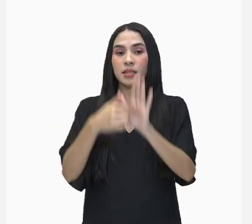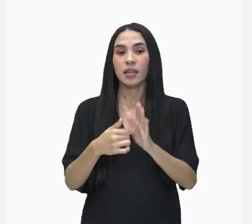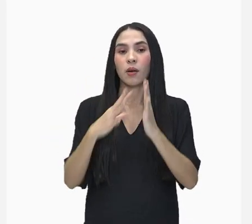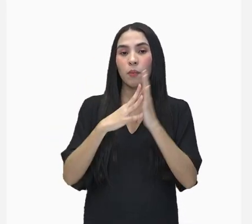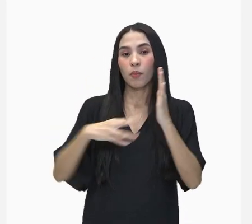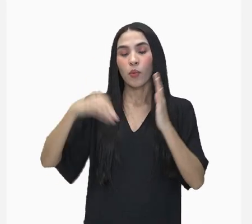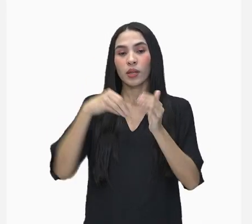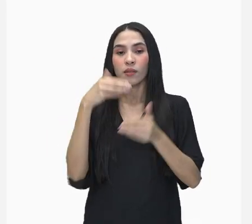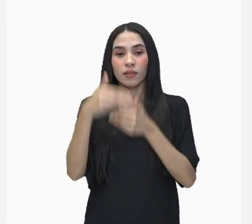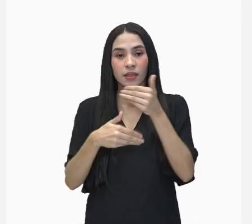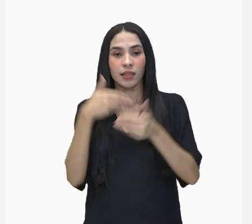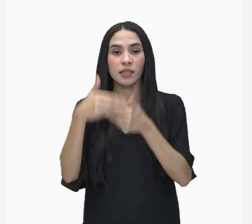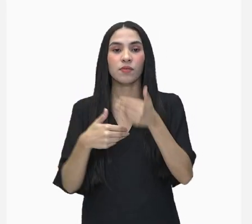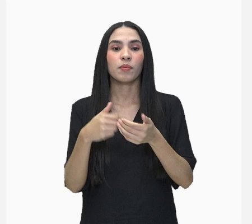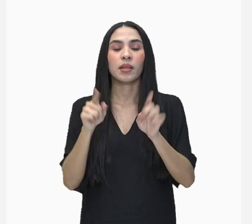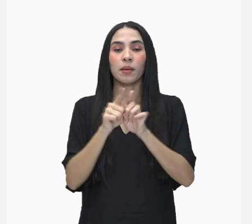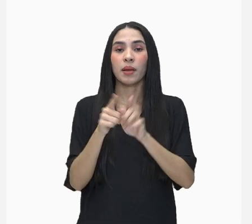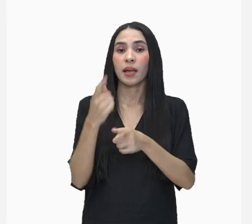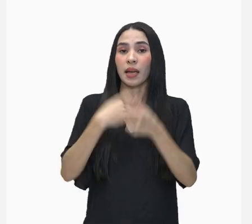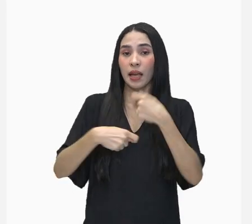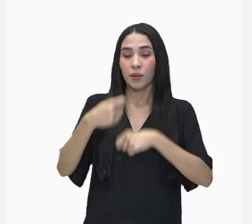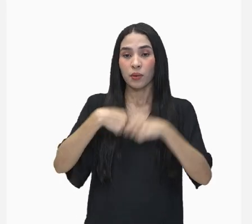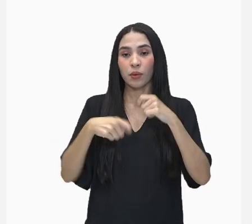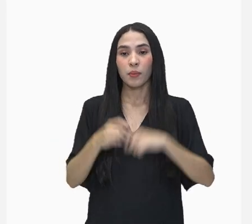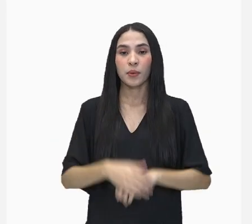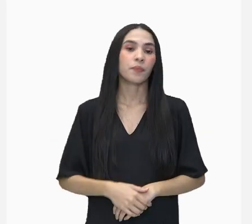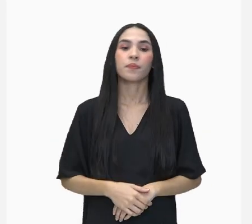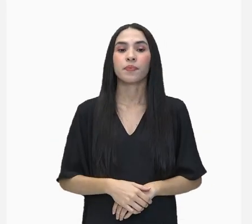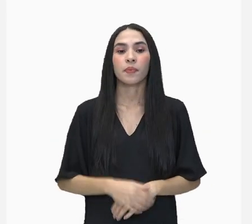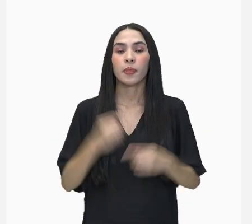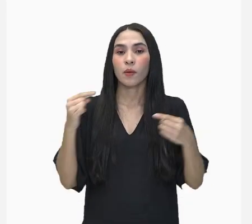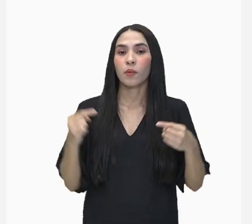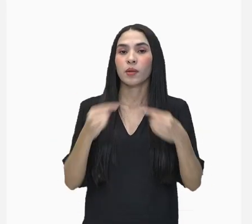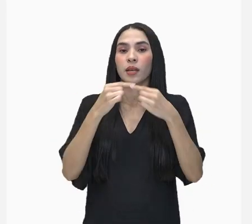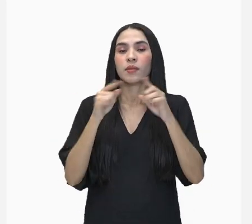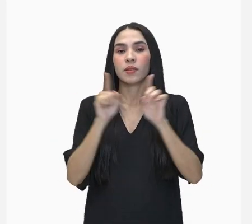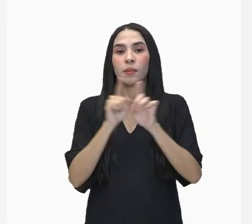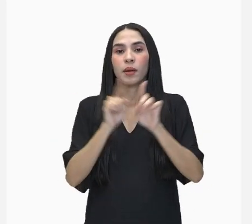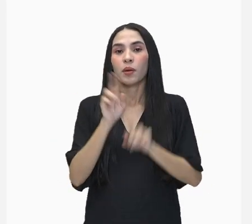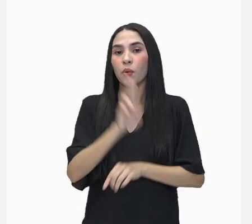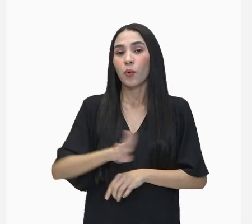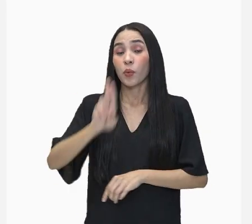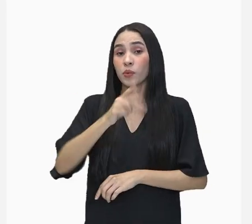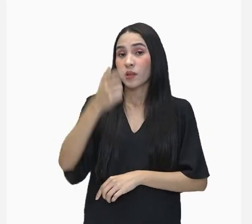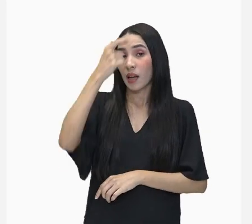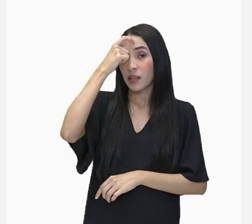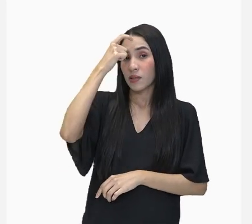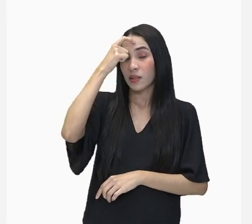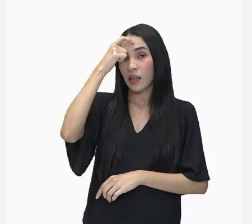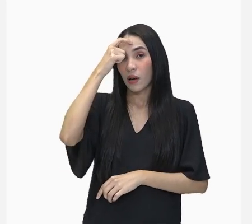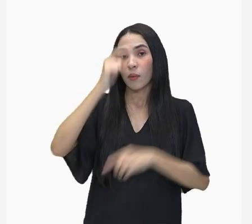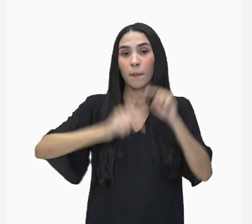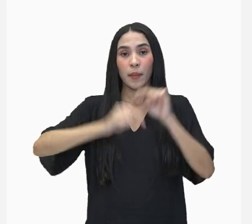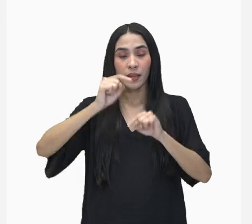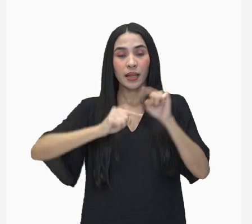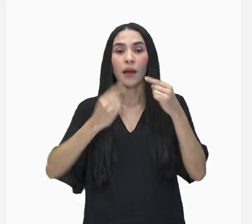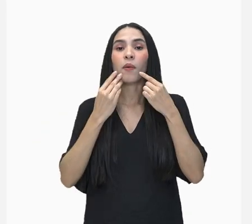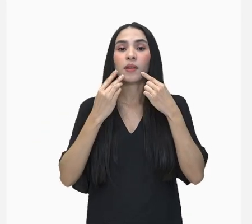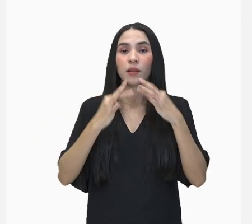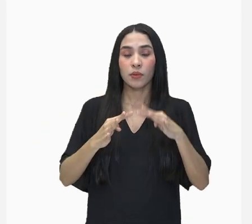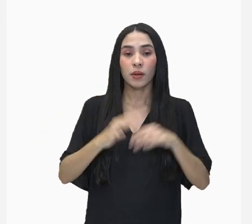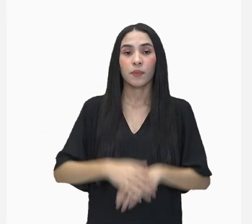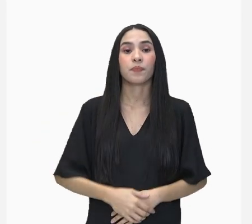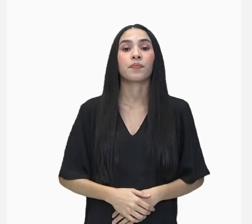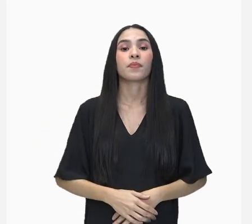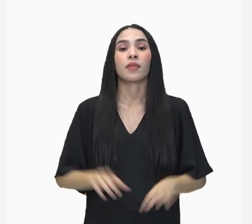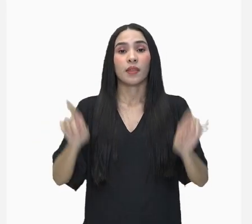de desenvolvimento econômico associado à questão do uso racional dos recursos naturais.